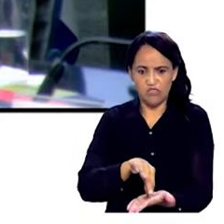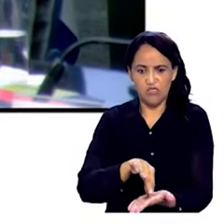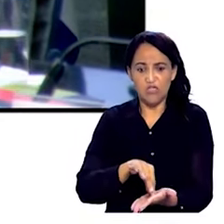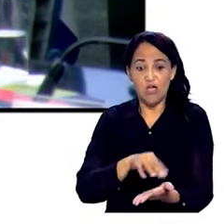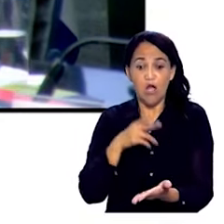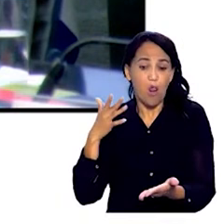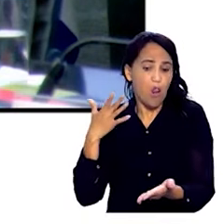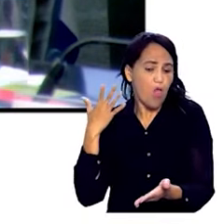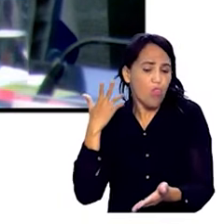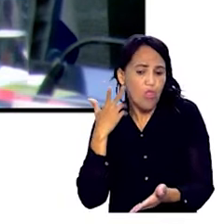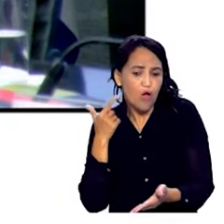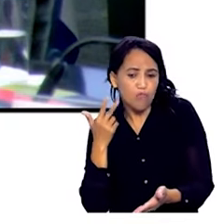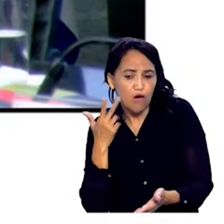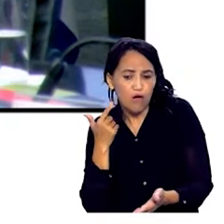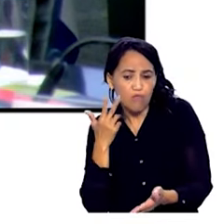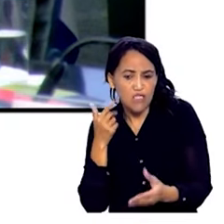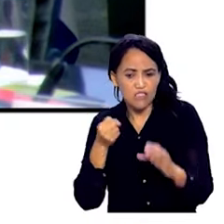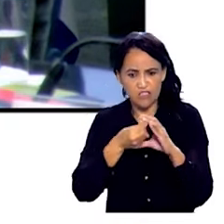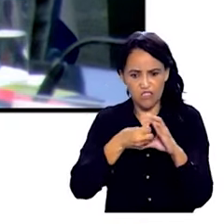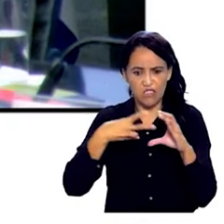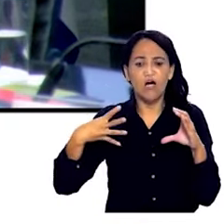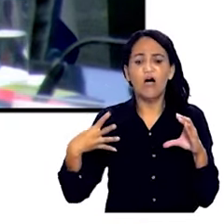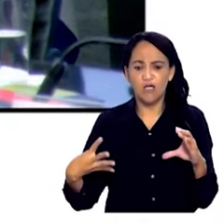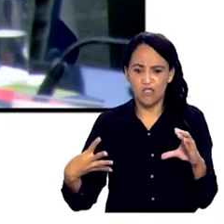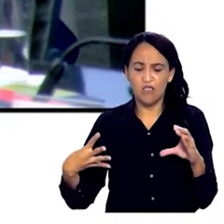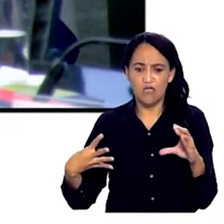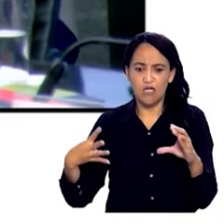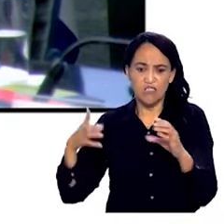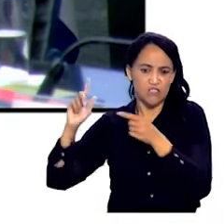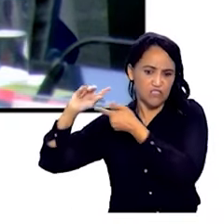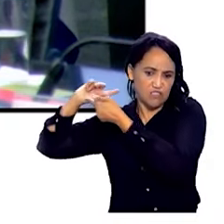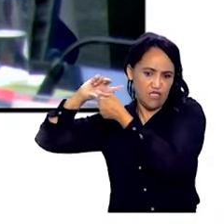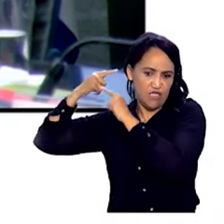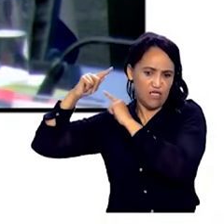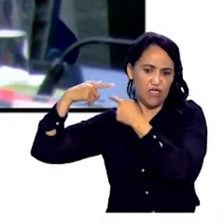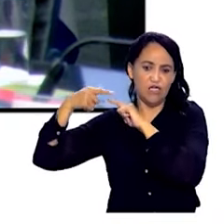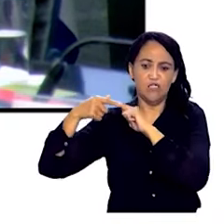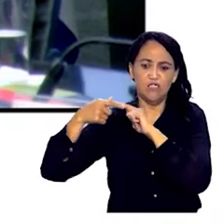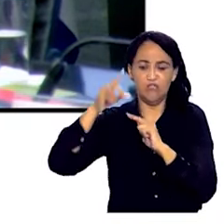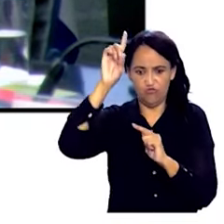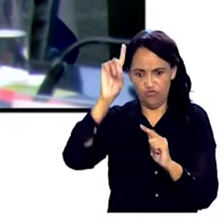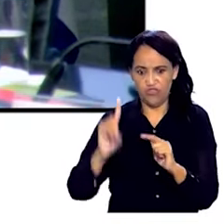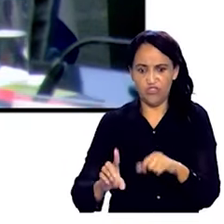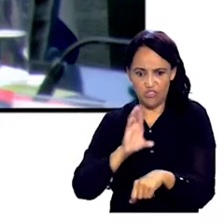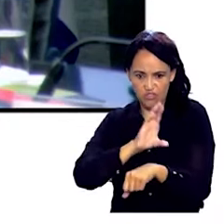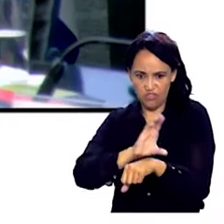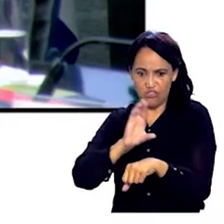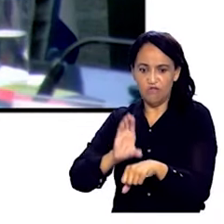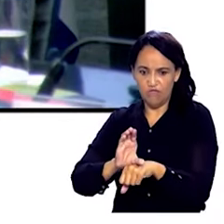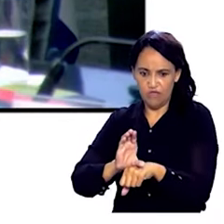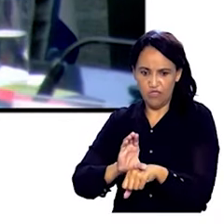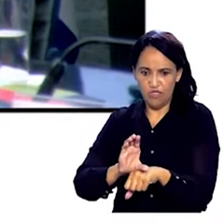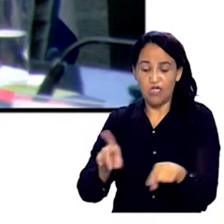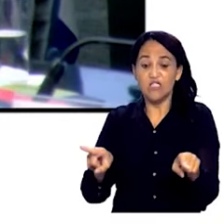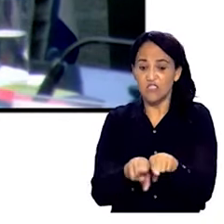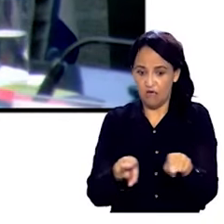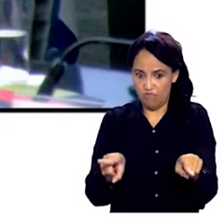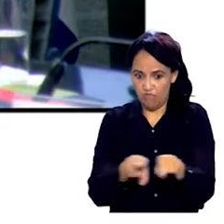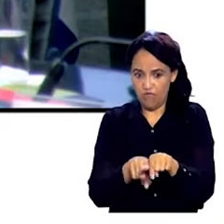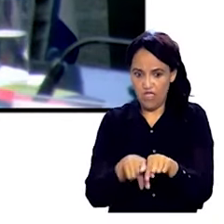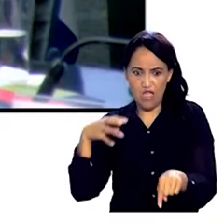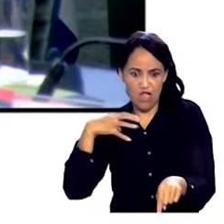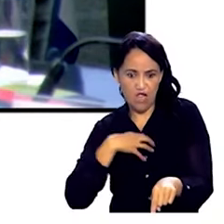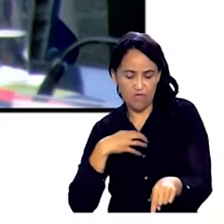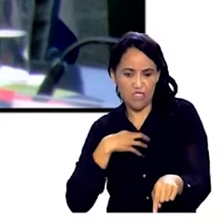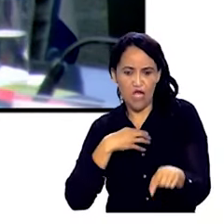esta caracterização da tradição do direito do civil L também é moldada pela reflexão